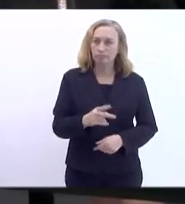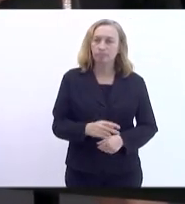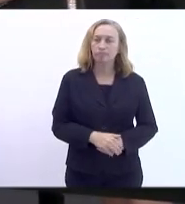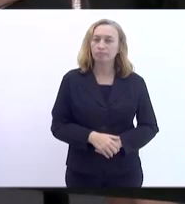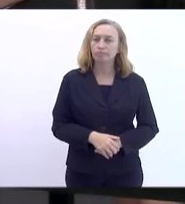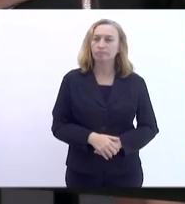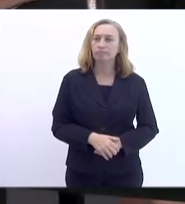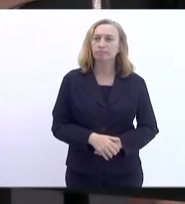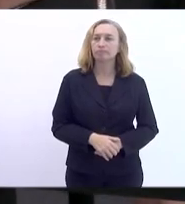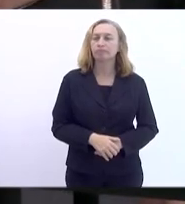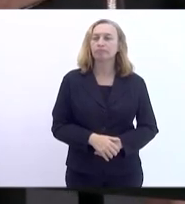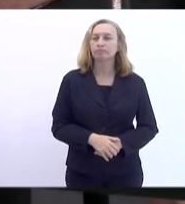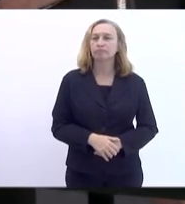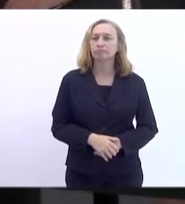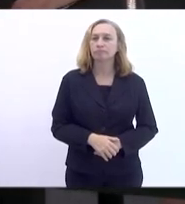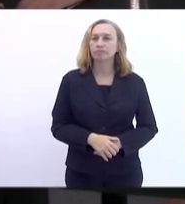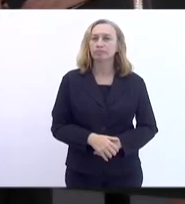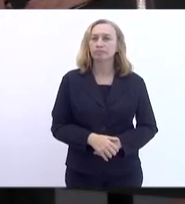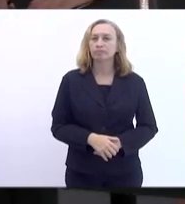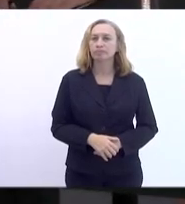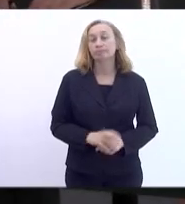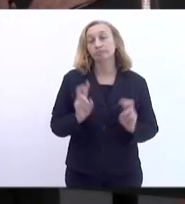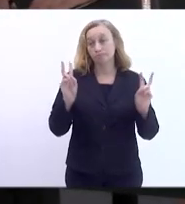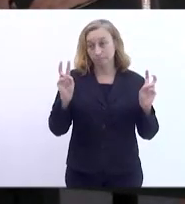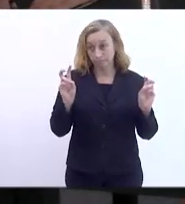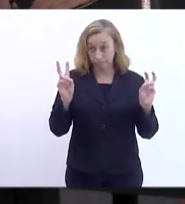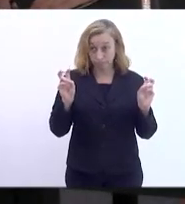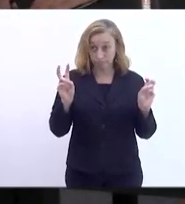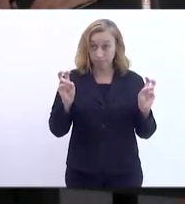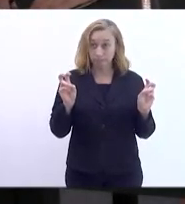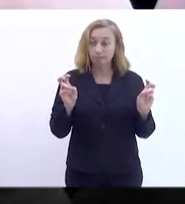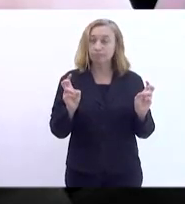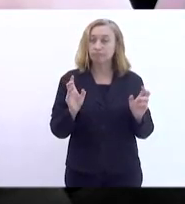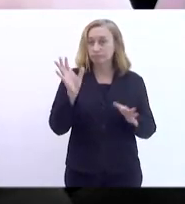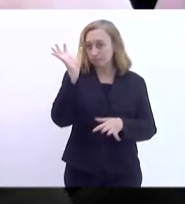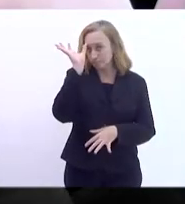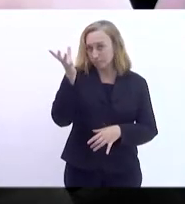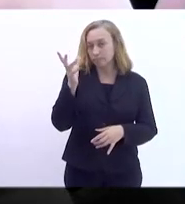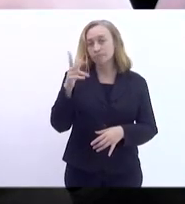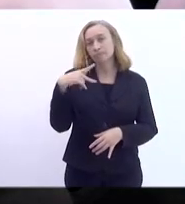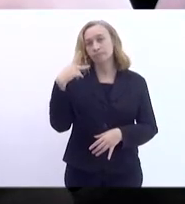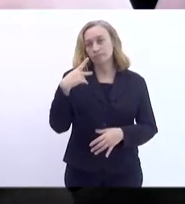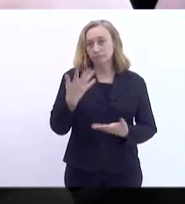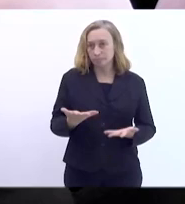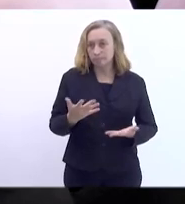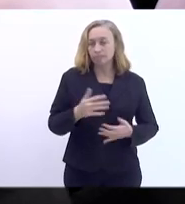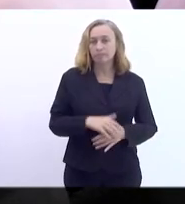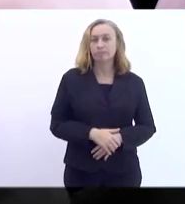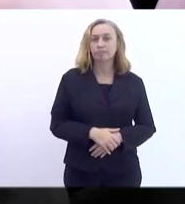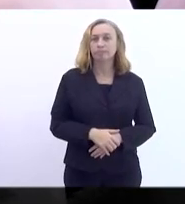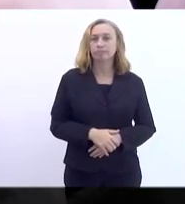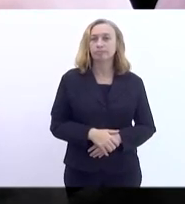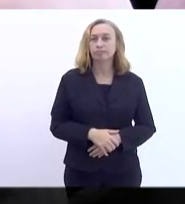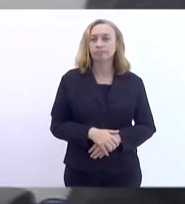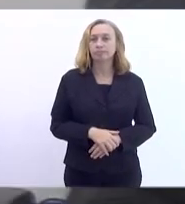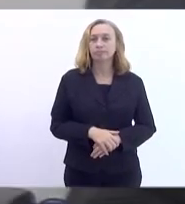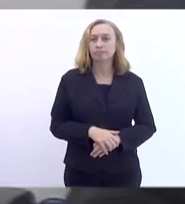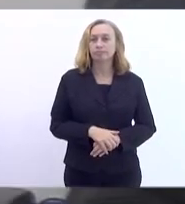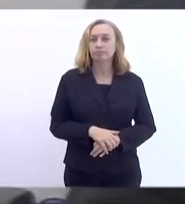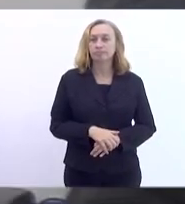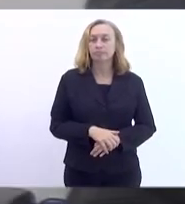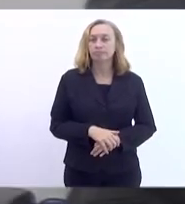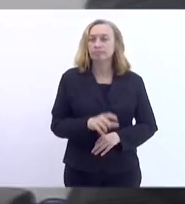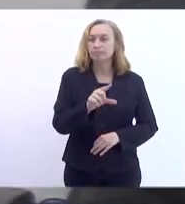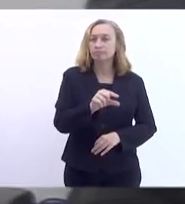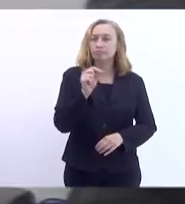já falei isso várias vezes eu acho que é só uma questão é é uma solução política é é uma posição é uma